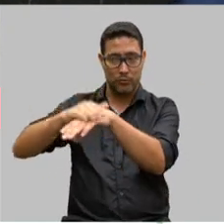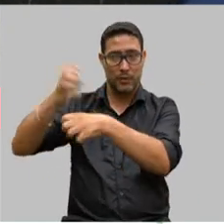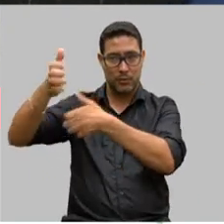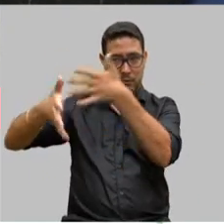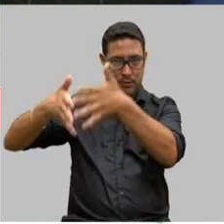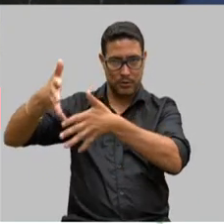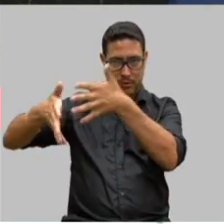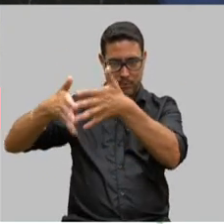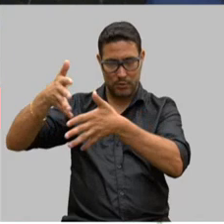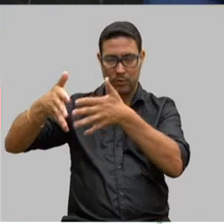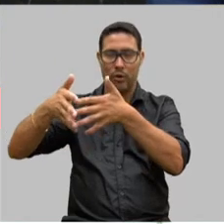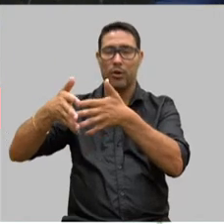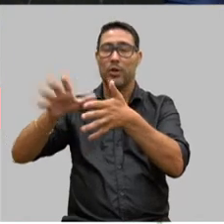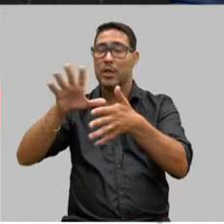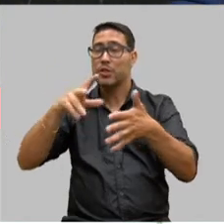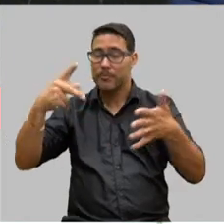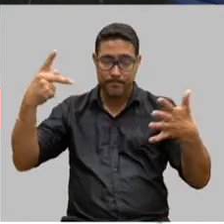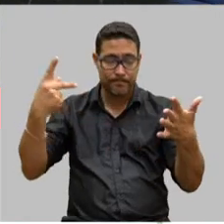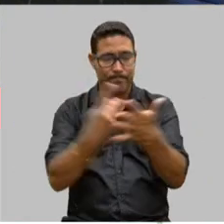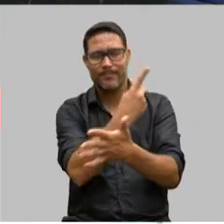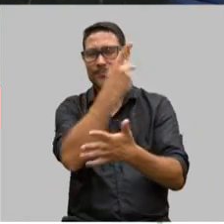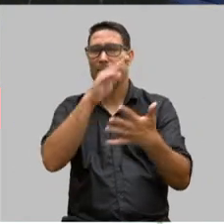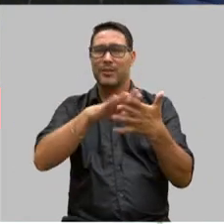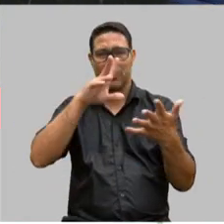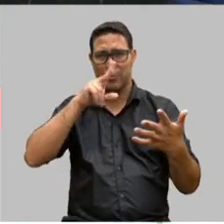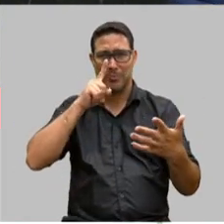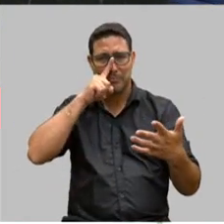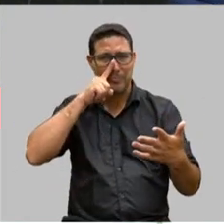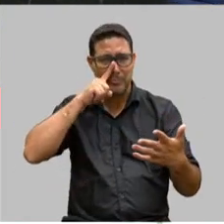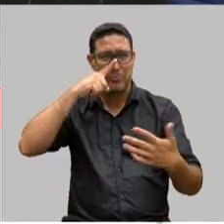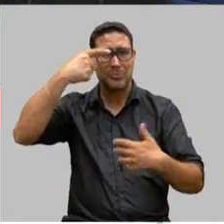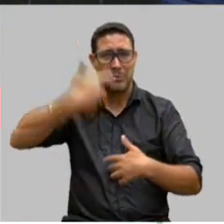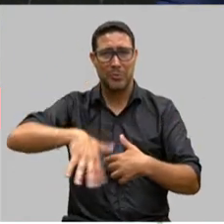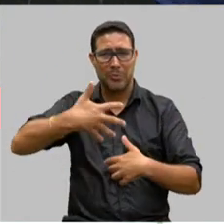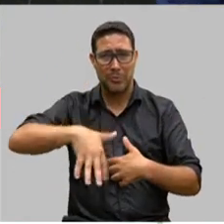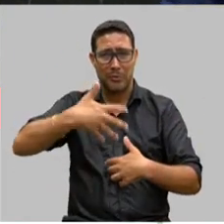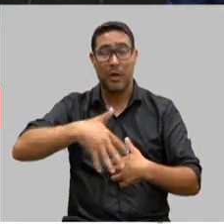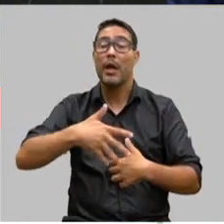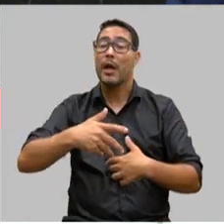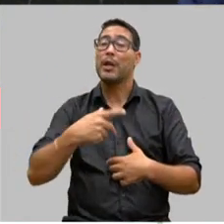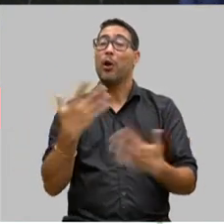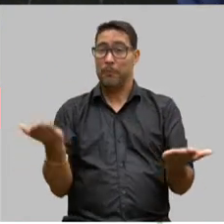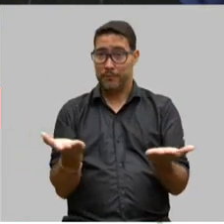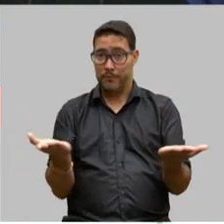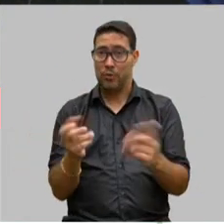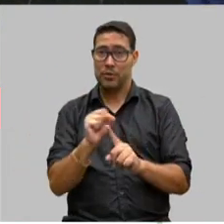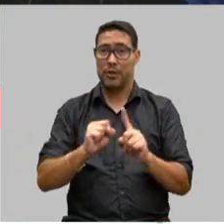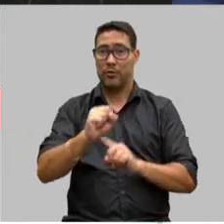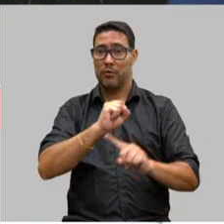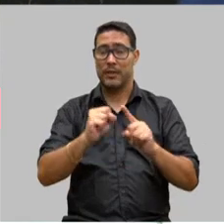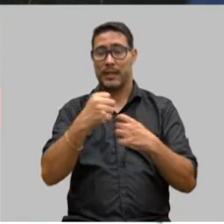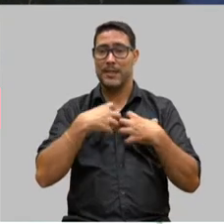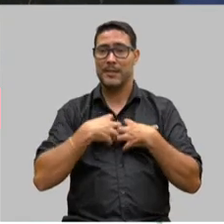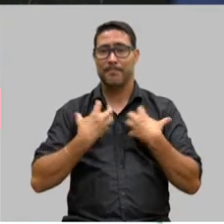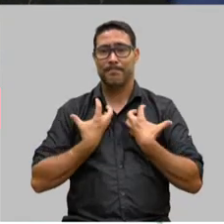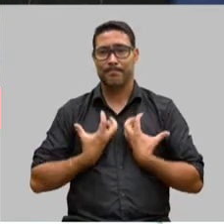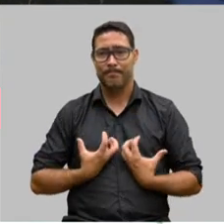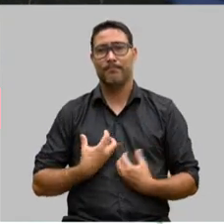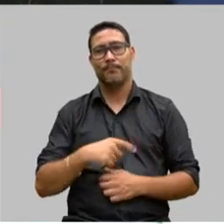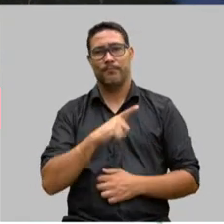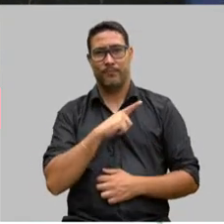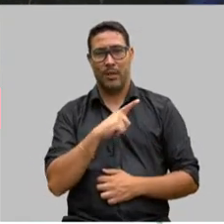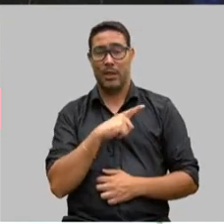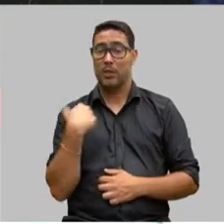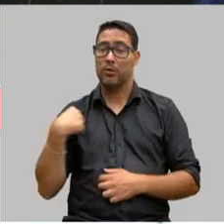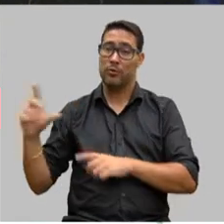extremos, que é o nosso grande problema e hoje o que a sociedade tem sentido na pele. Estou aqui acompanhada do